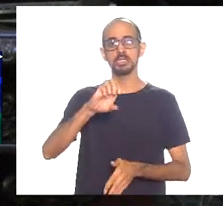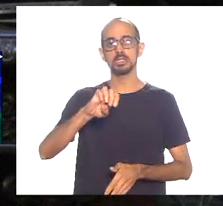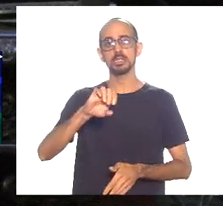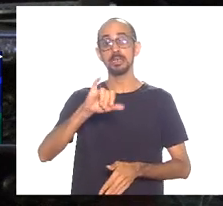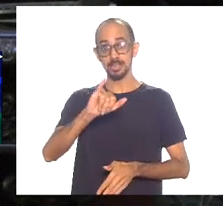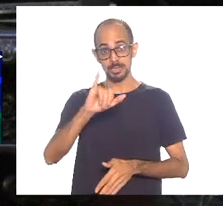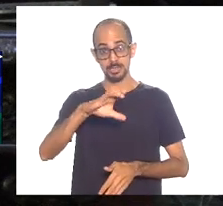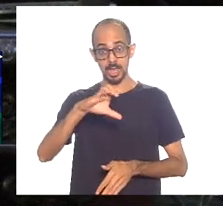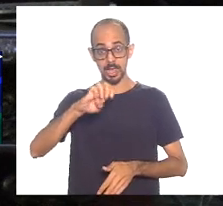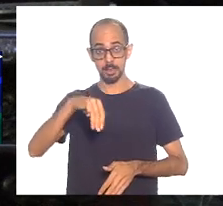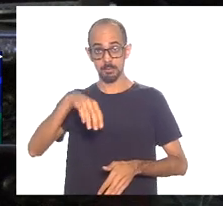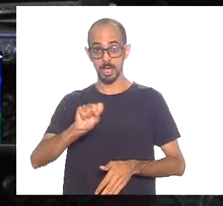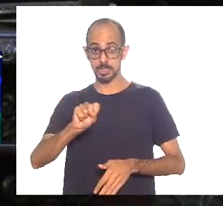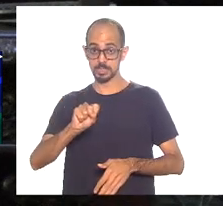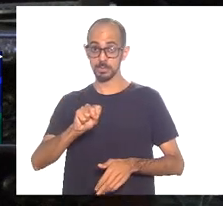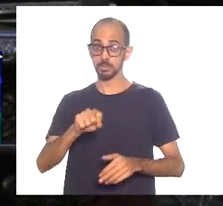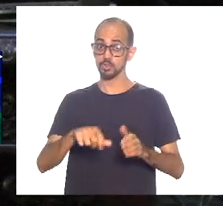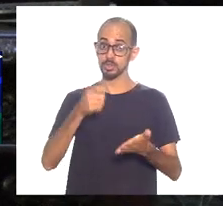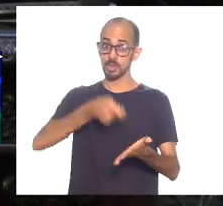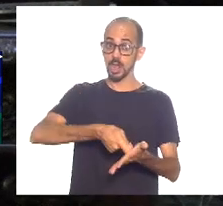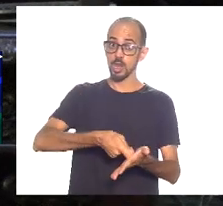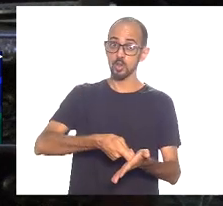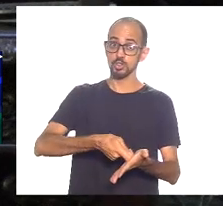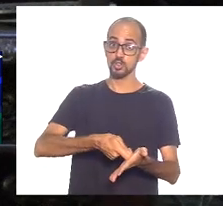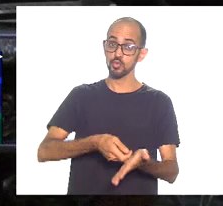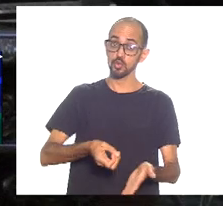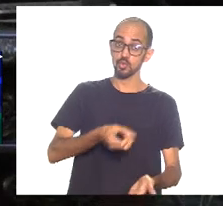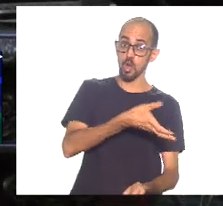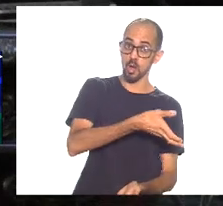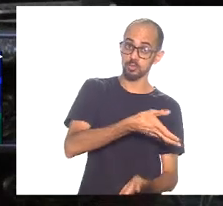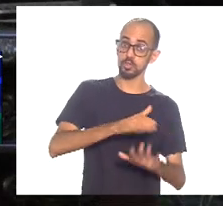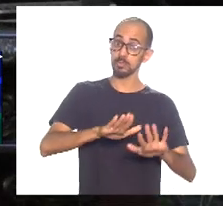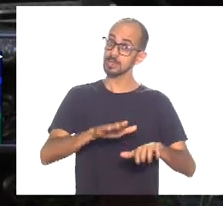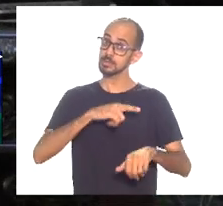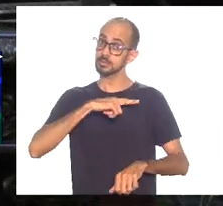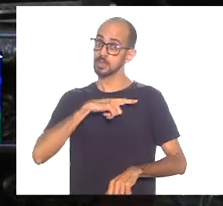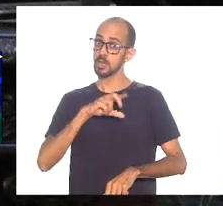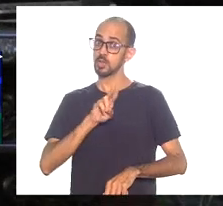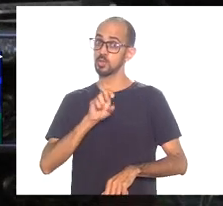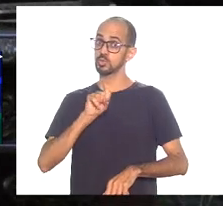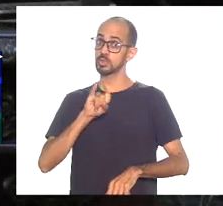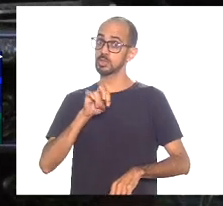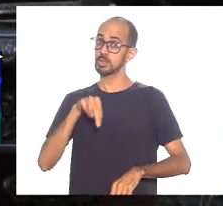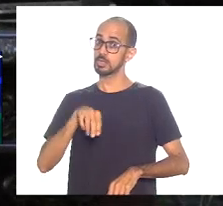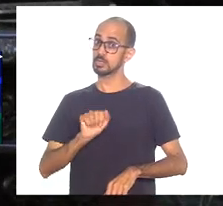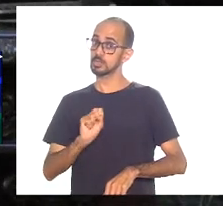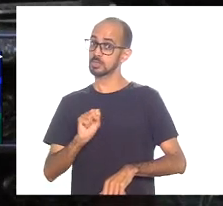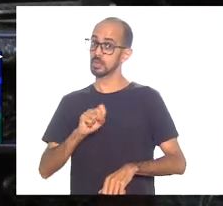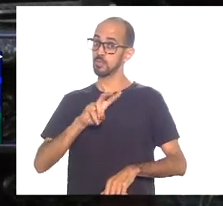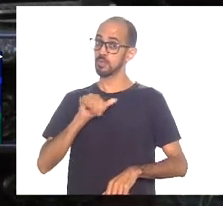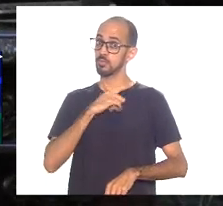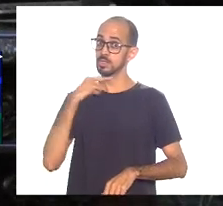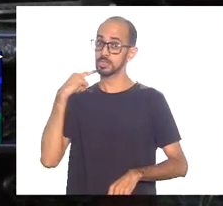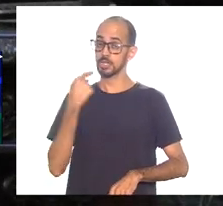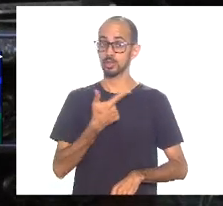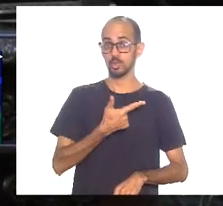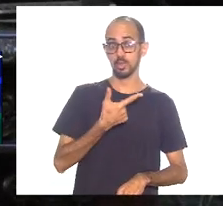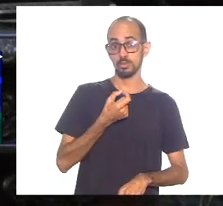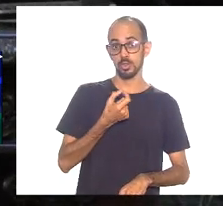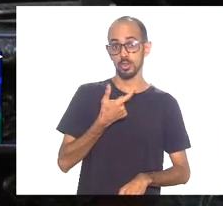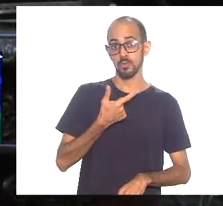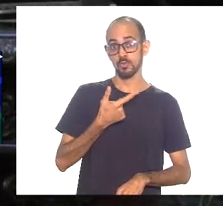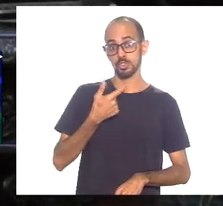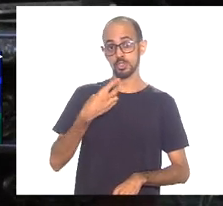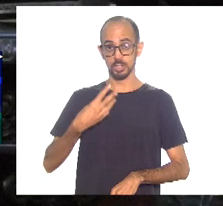mas sabemos também que tem usinas que vão vencer em 2023 e Se ganhar